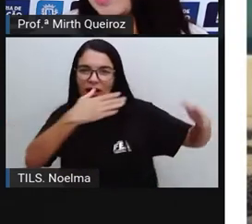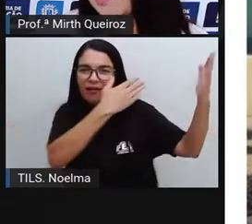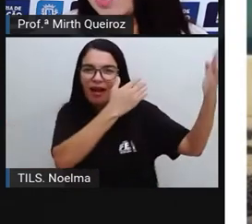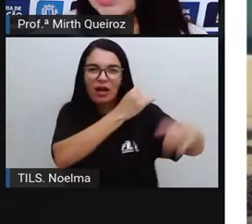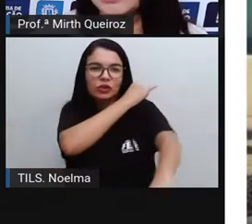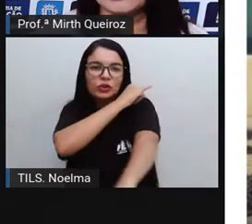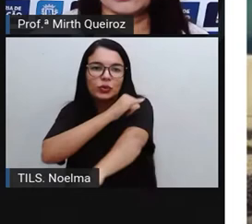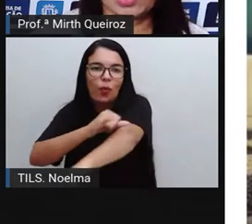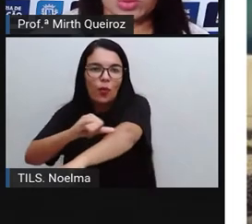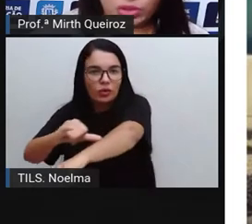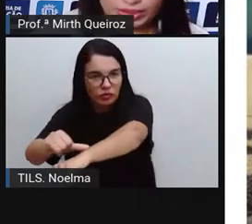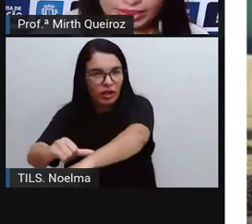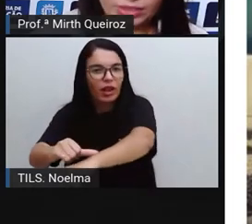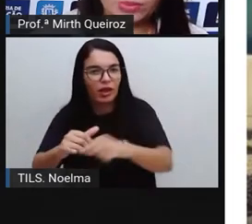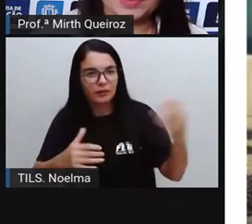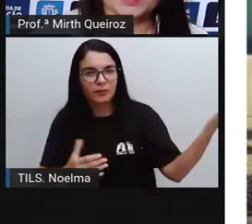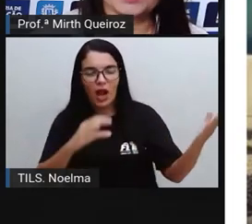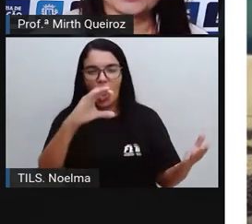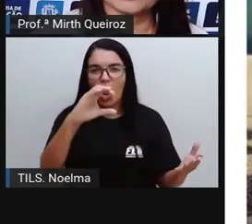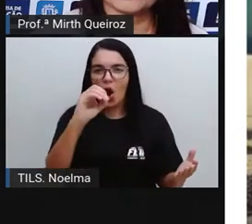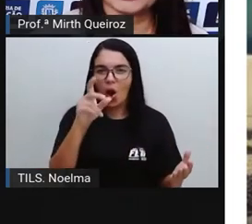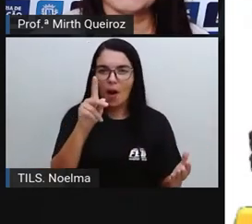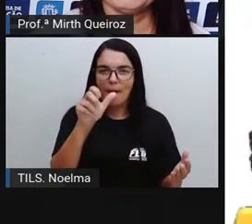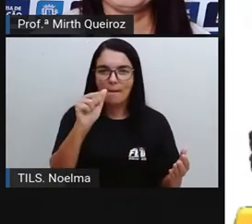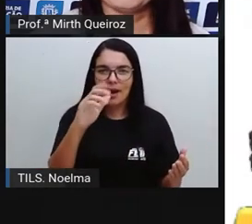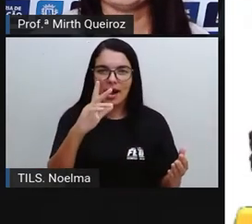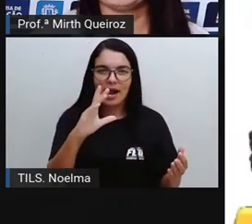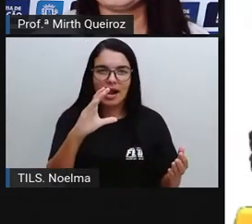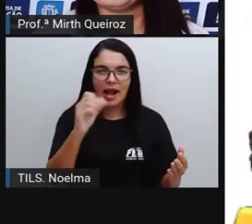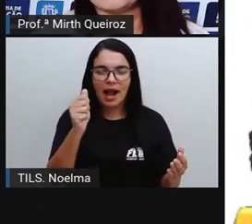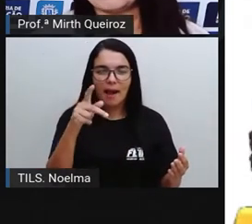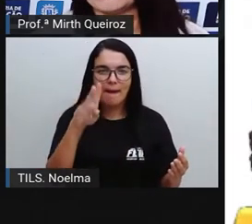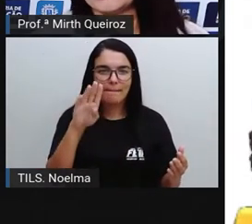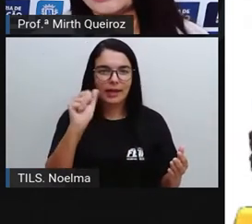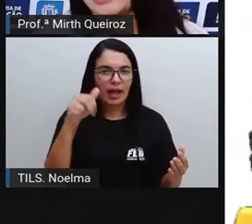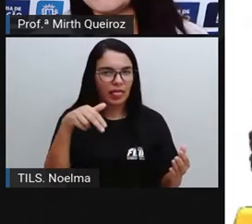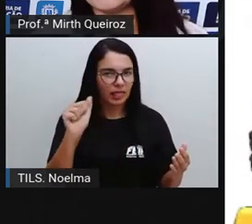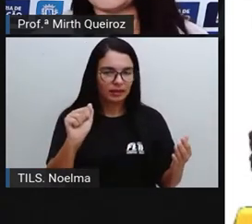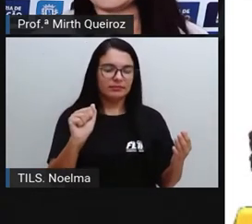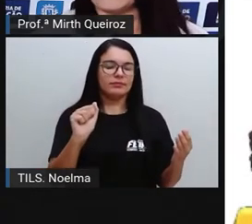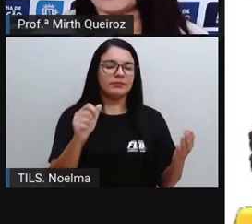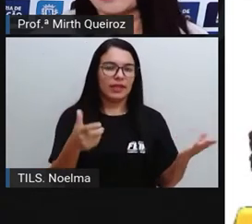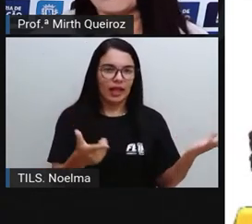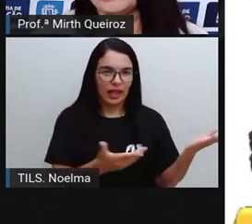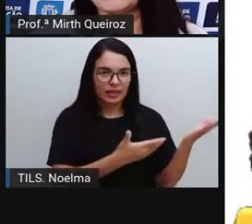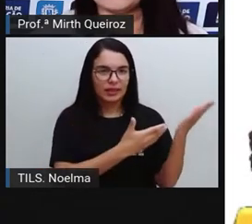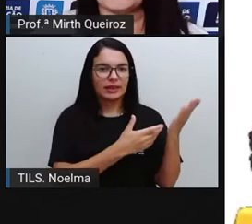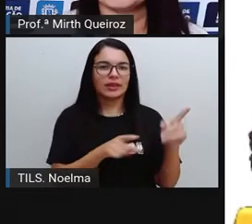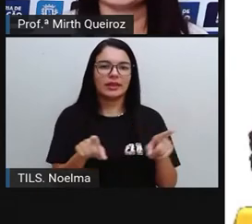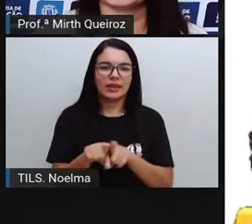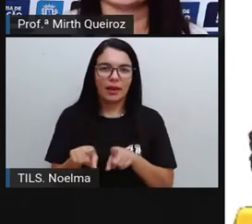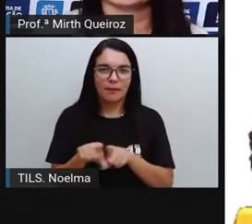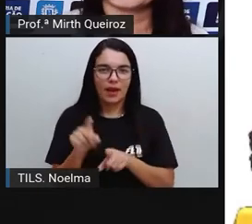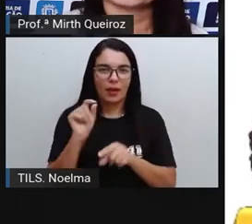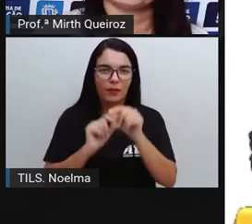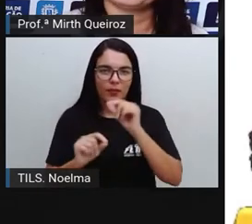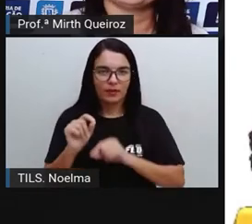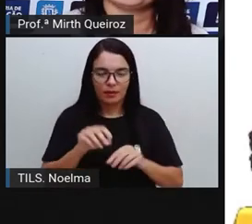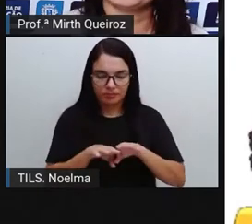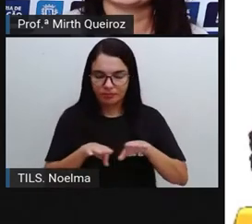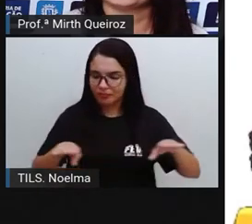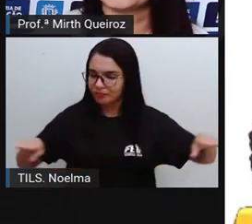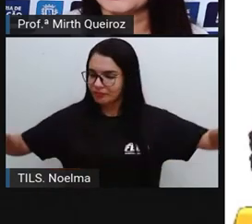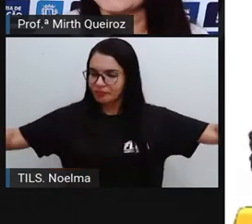em Copacabana, no Rio de Janeiro. E além da calçada de Copacabana, podemos encontrar